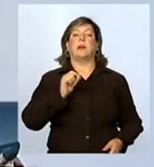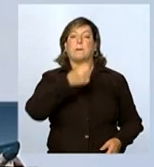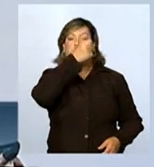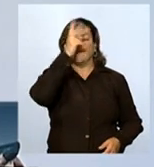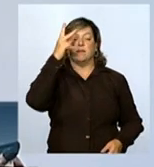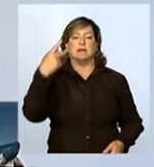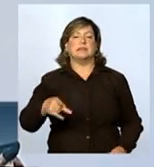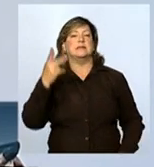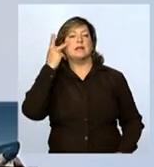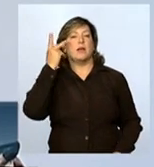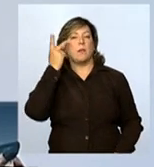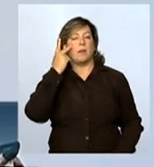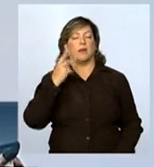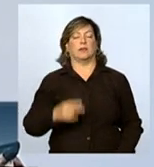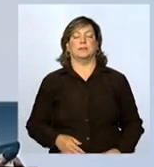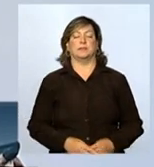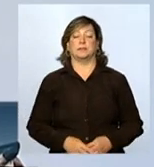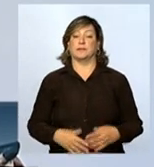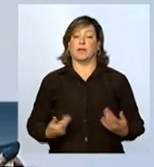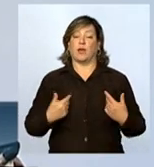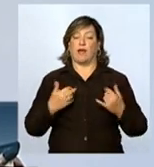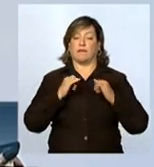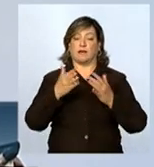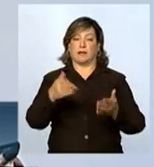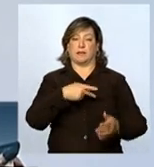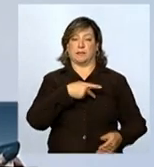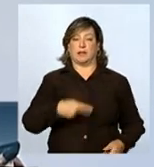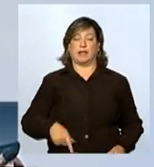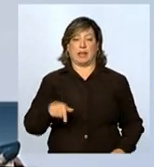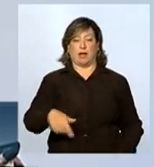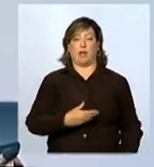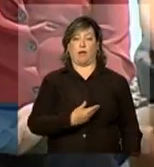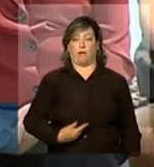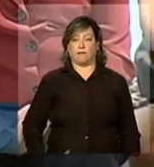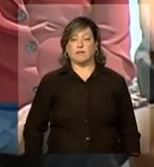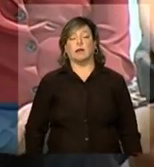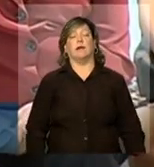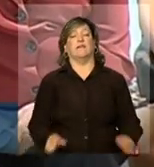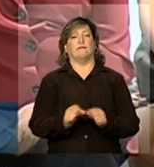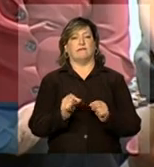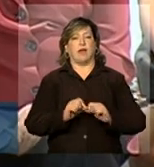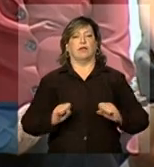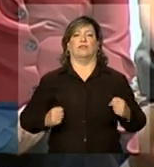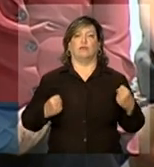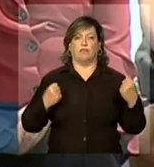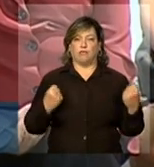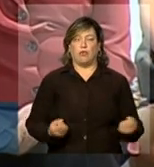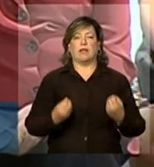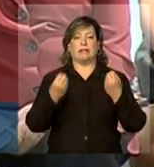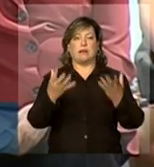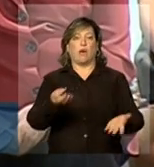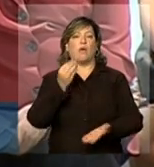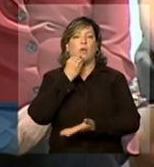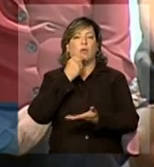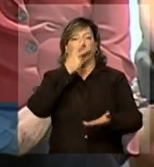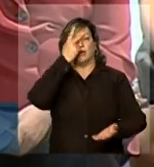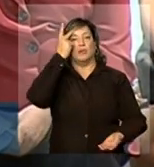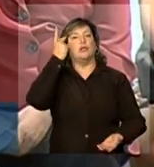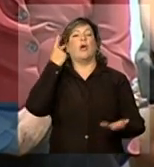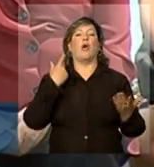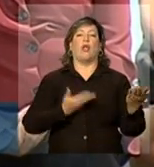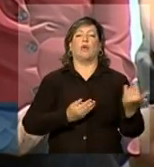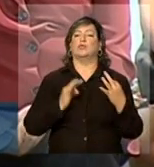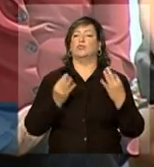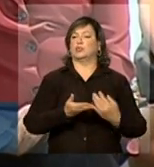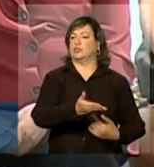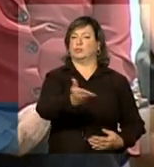Paulo. Eu queria dizer, presidenta, que o governo, ele faz um grande esforço e dá oportunidade aqui para toda essa juventude.